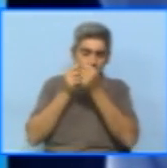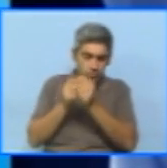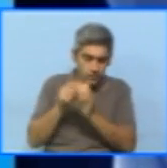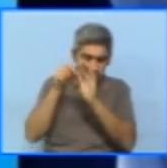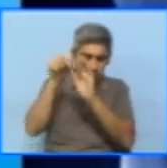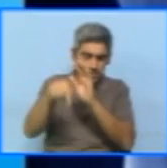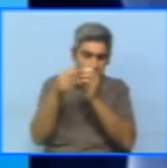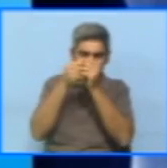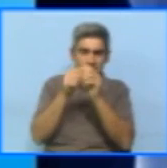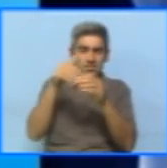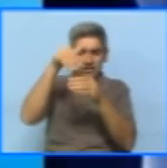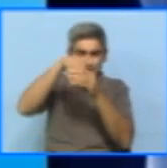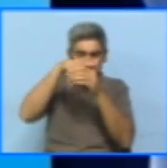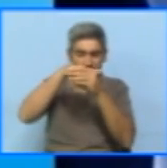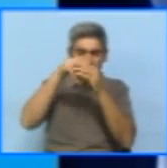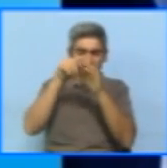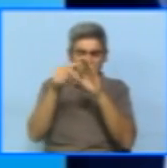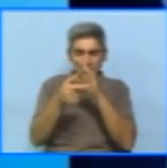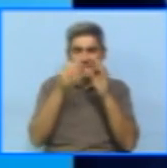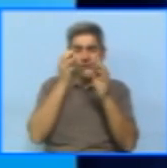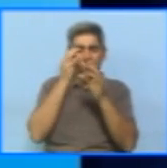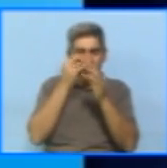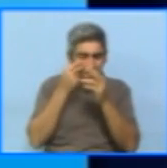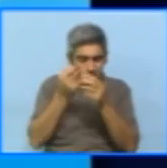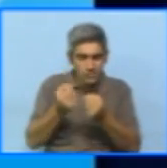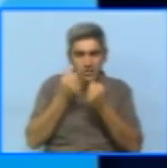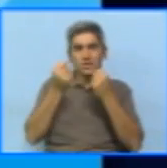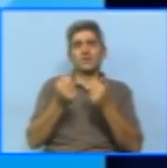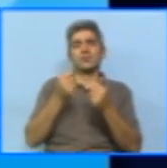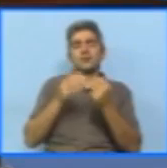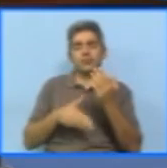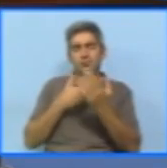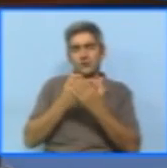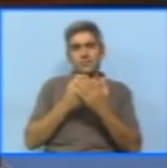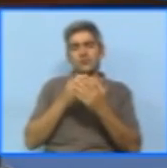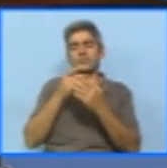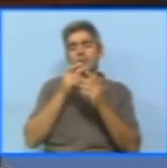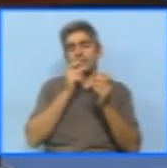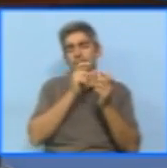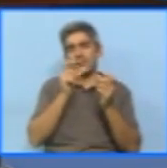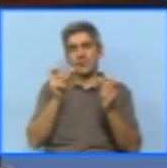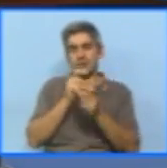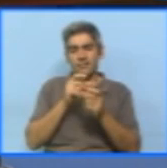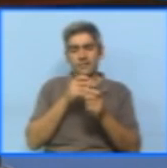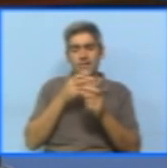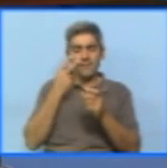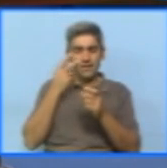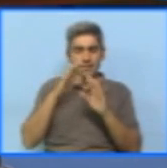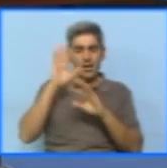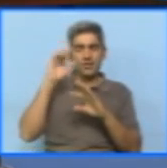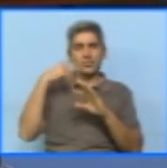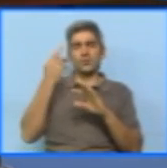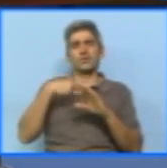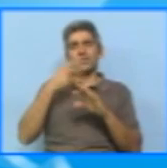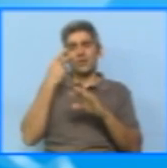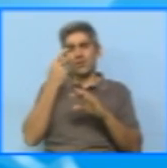escondida, interior, quase invisível, sugerindo a parábola. A vida é muito mais do que aquilo que se